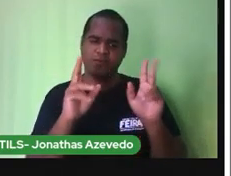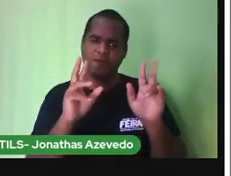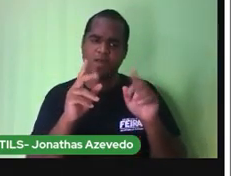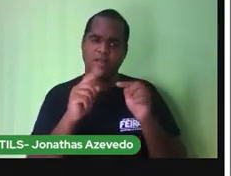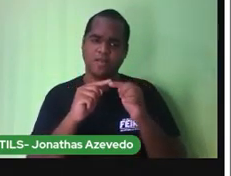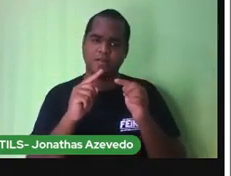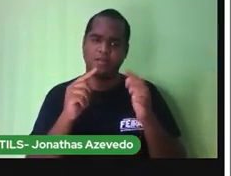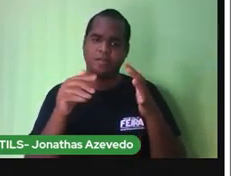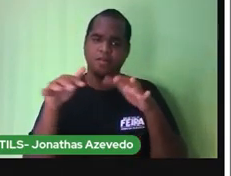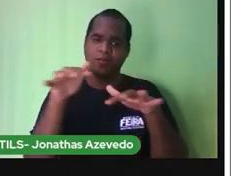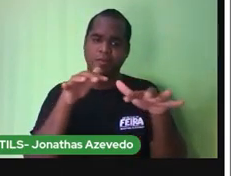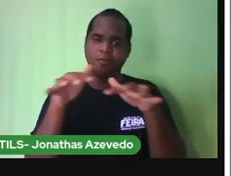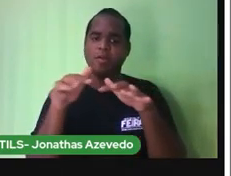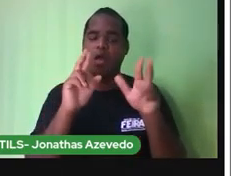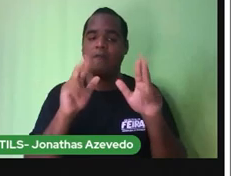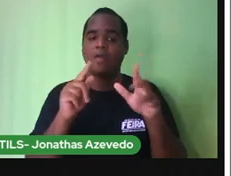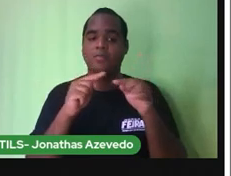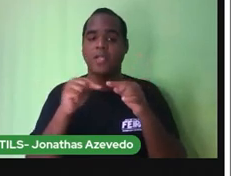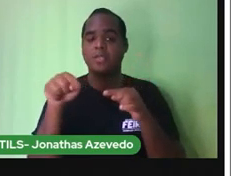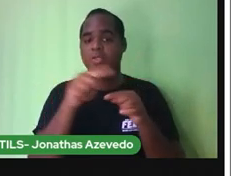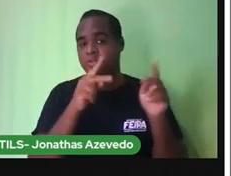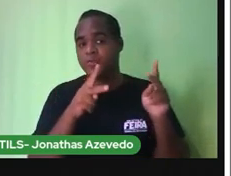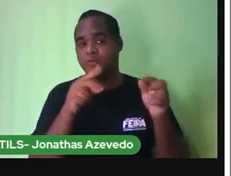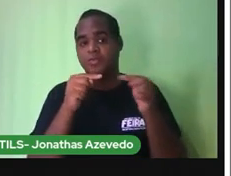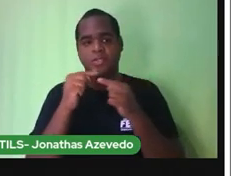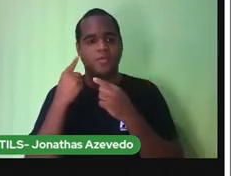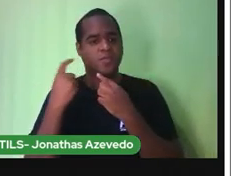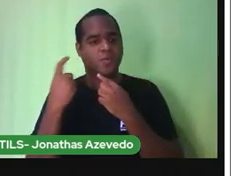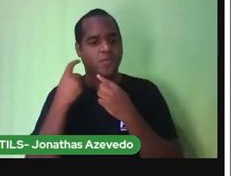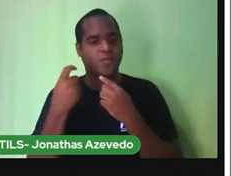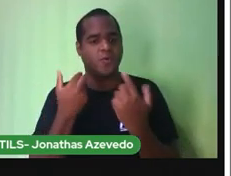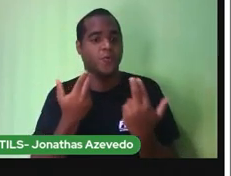mas continua com o mesmo som